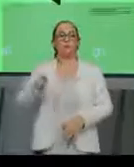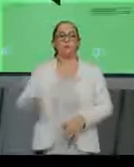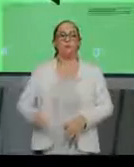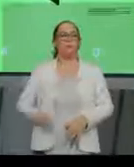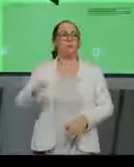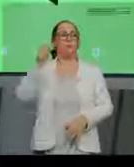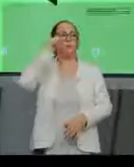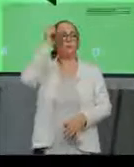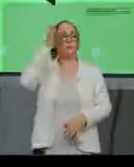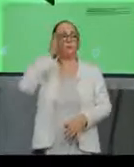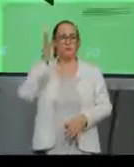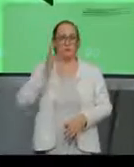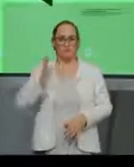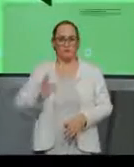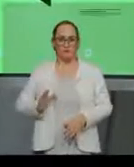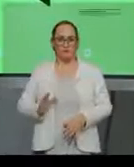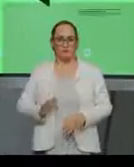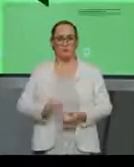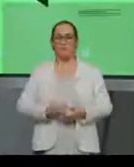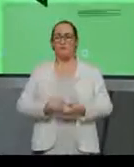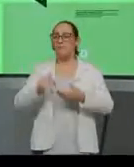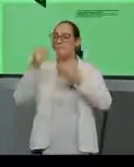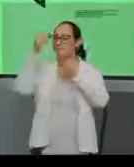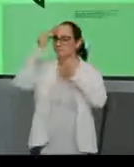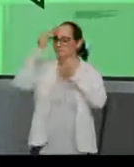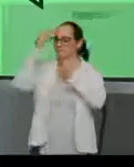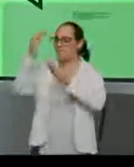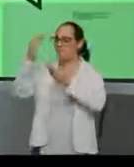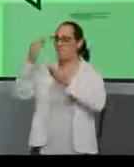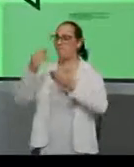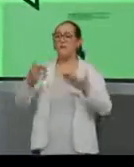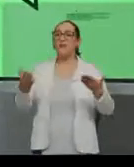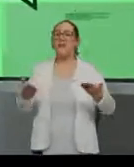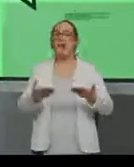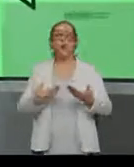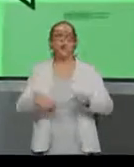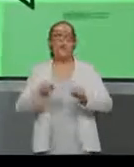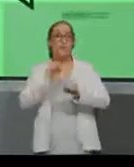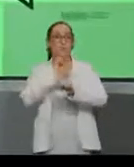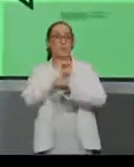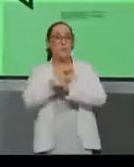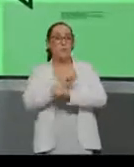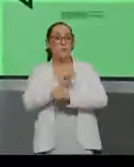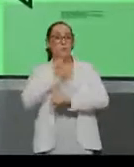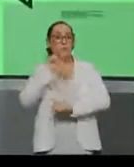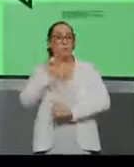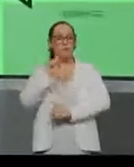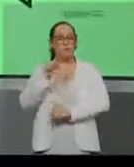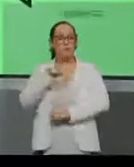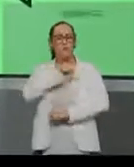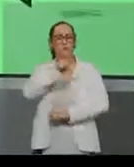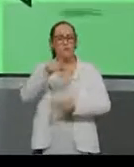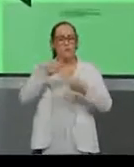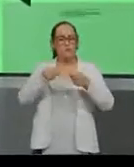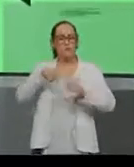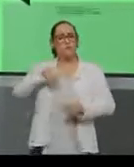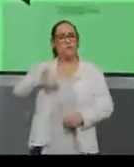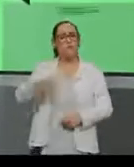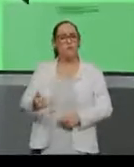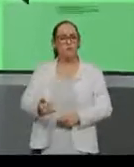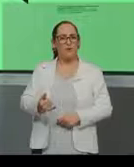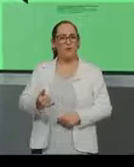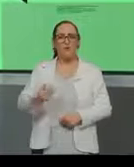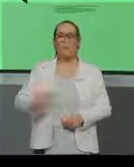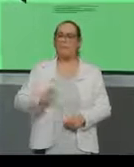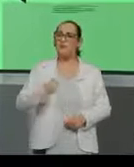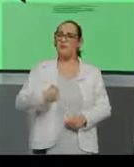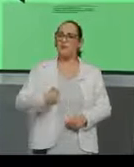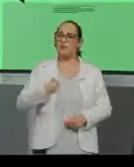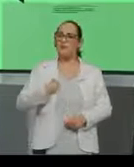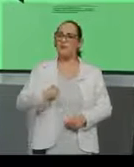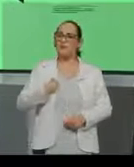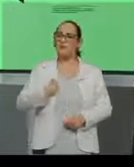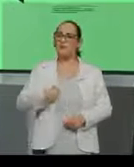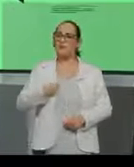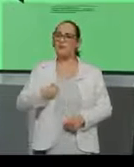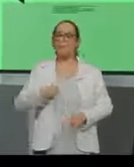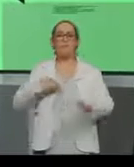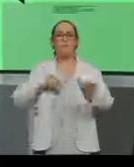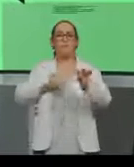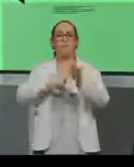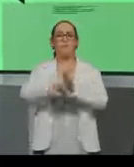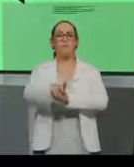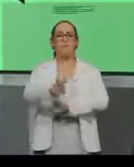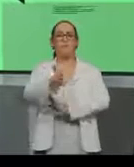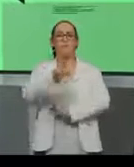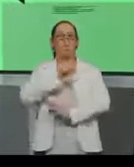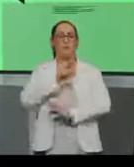Obrigada, professor Clédson. Vamos fazer aquele pequeno intervalo. Aproveite e participe do Tira Dúvidas de Ciências Humanas, que